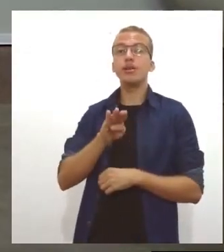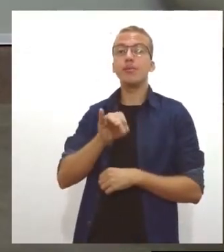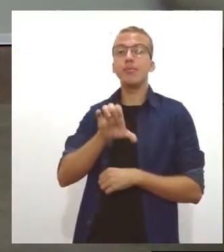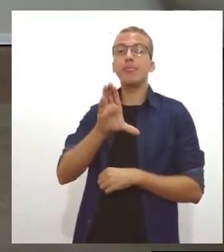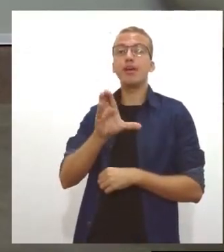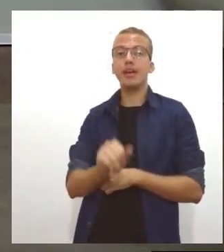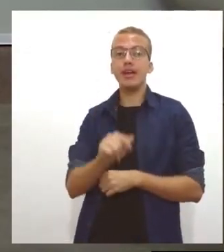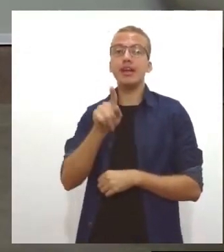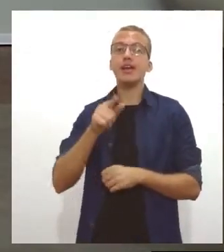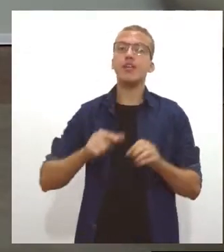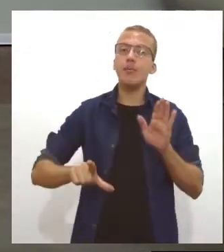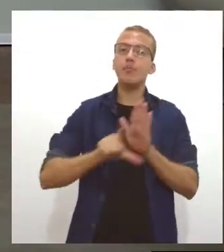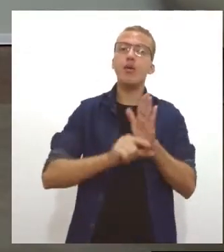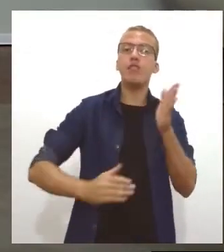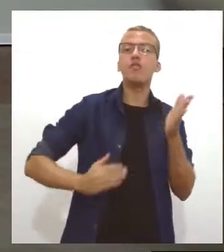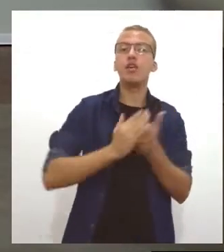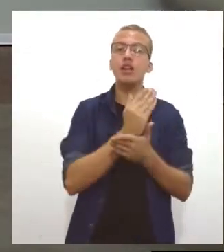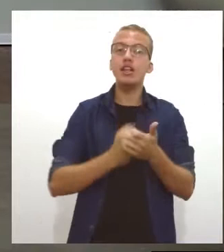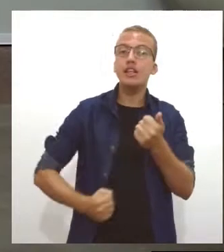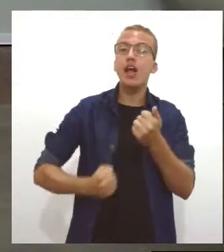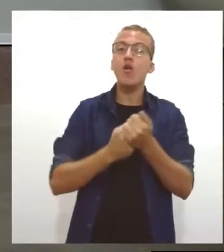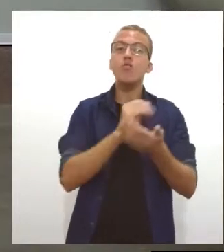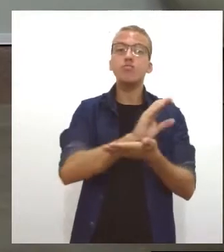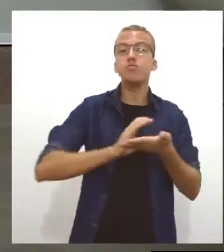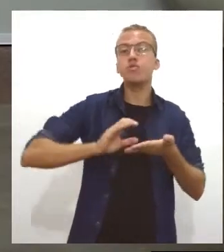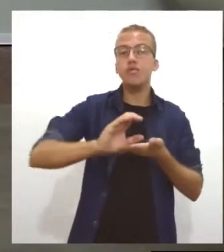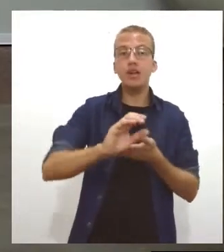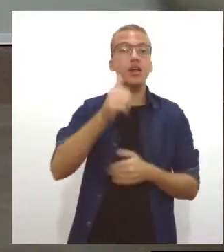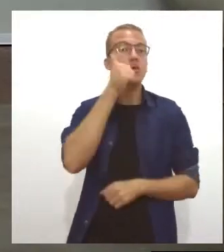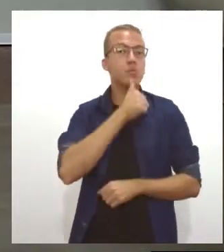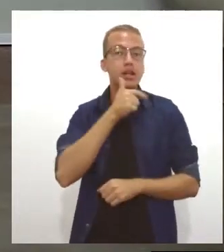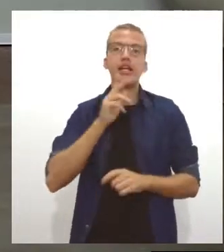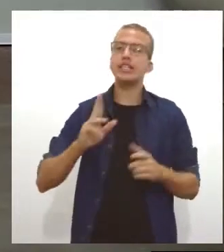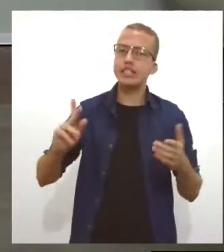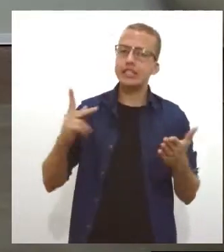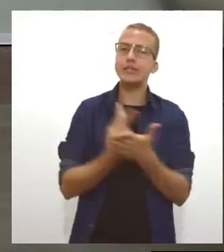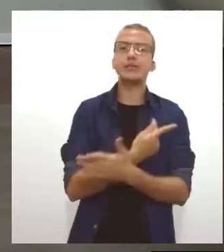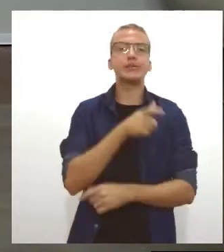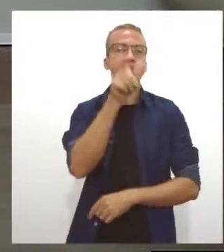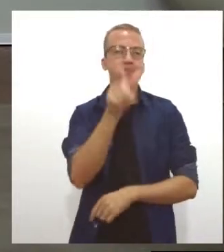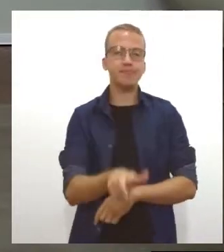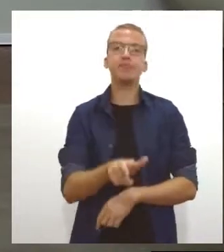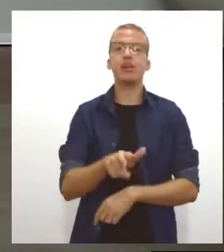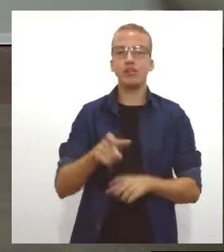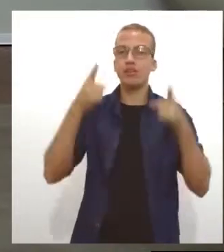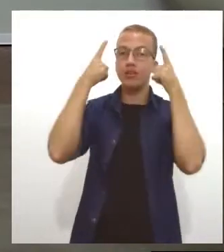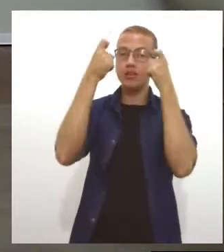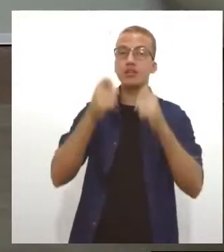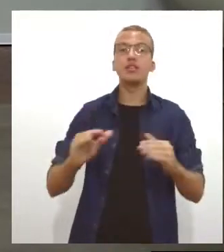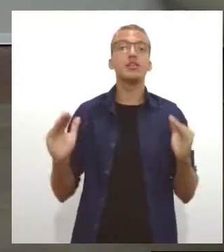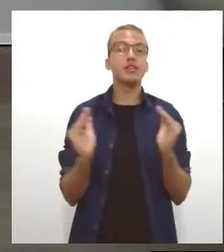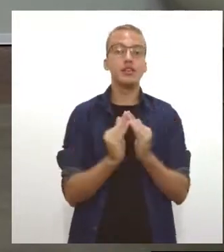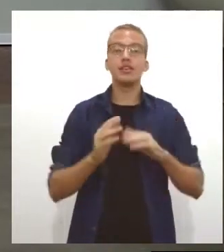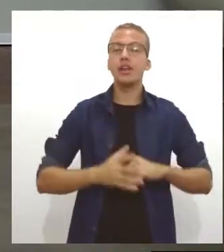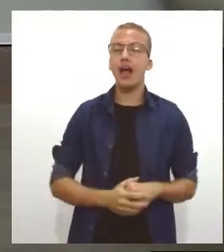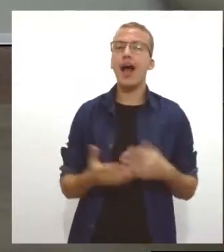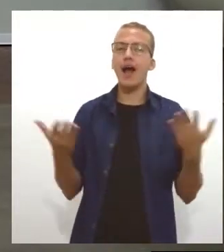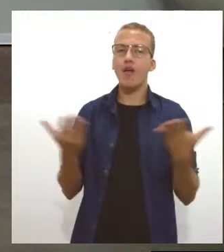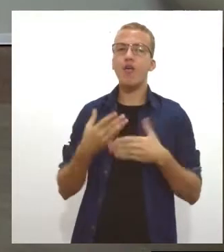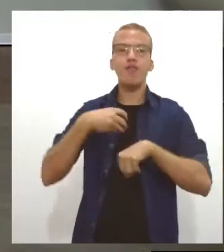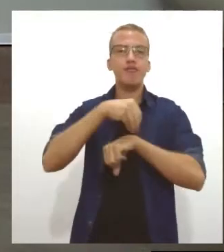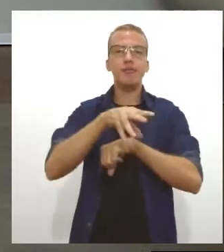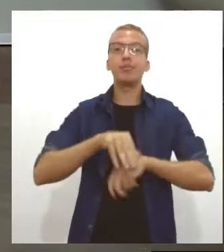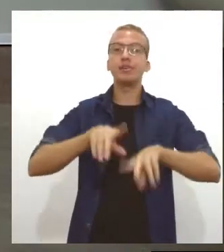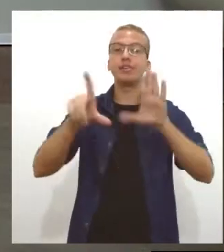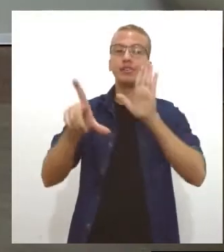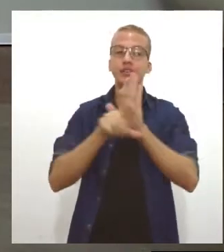às mulheres vítimas de violência doméstica. Para saber mais sobre esta lei e outras ações que contribuem para a